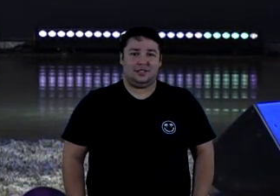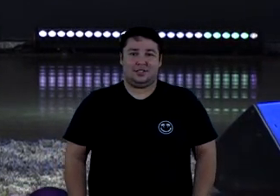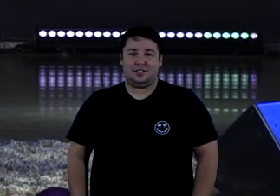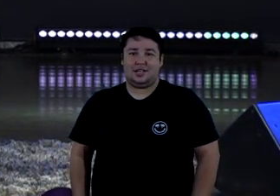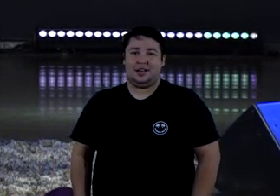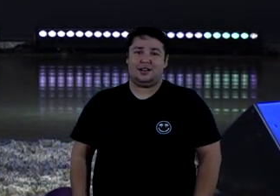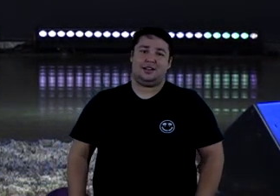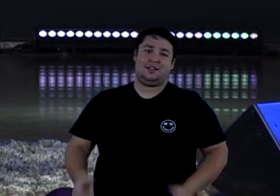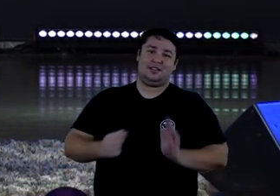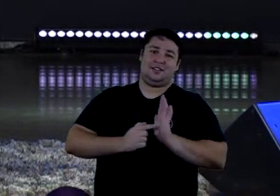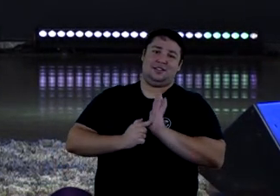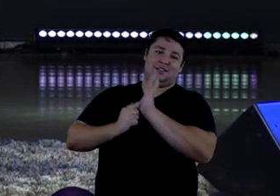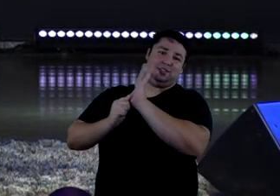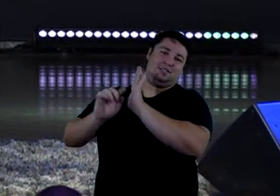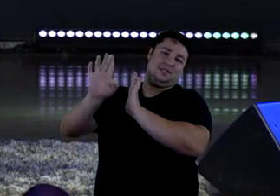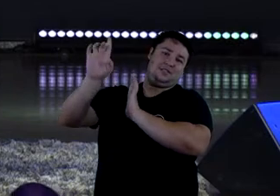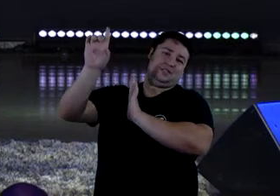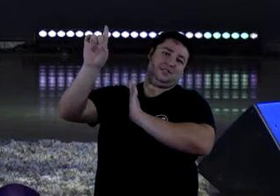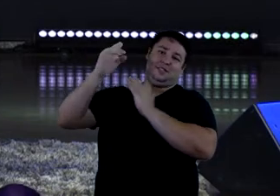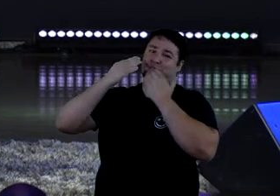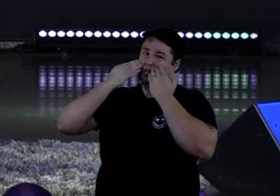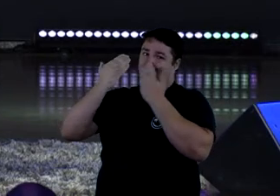se apresente diante do Senhor.